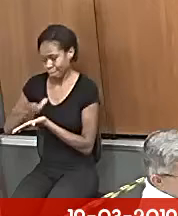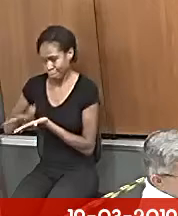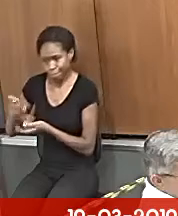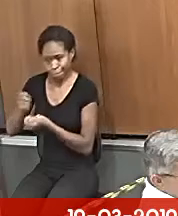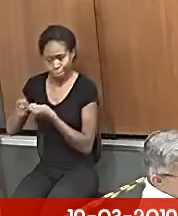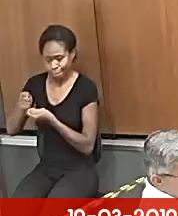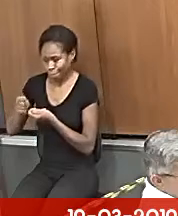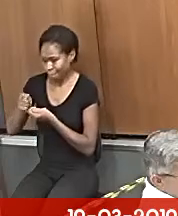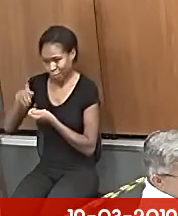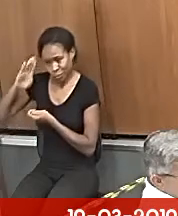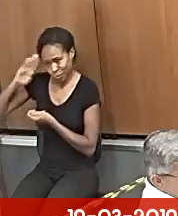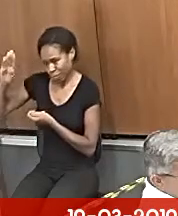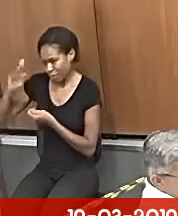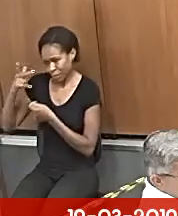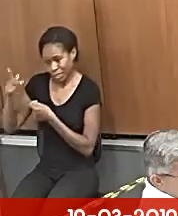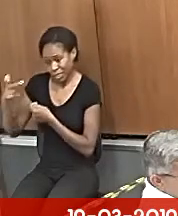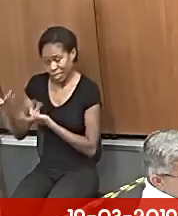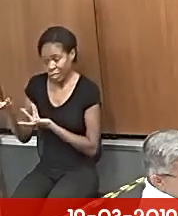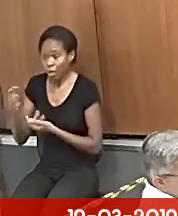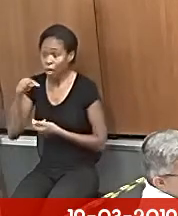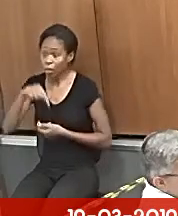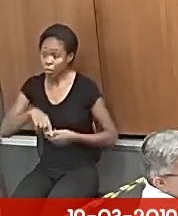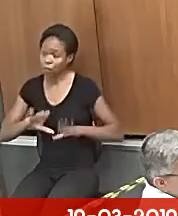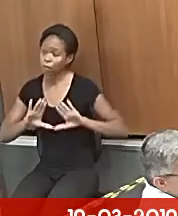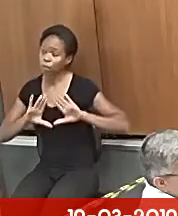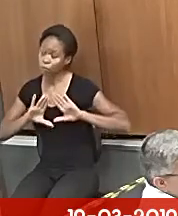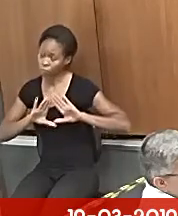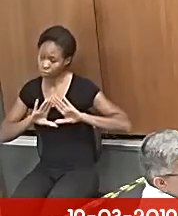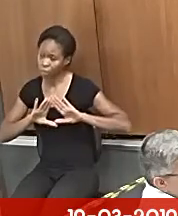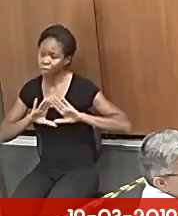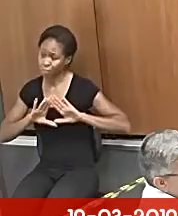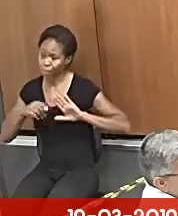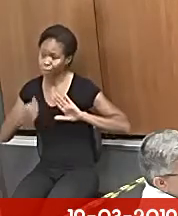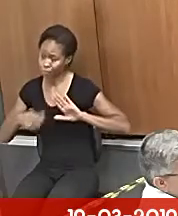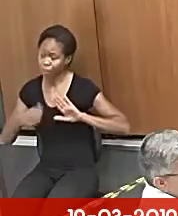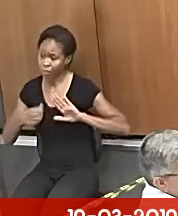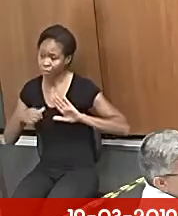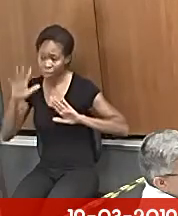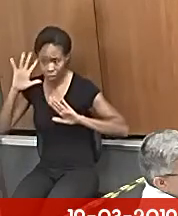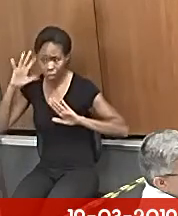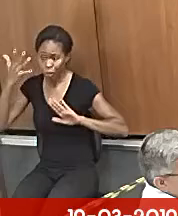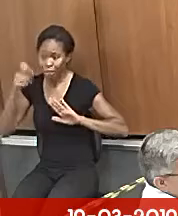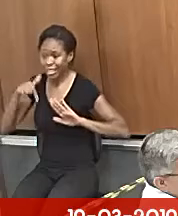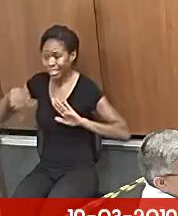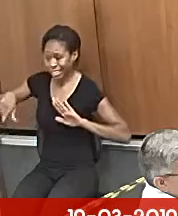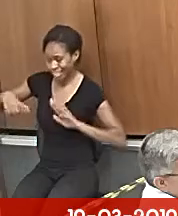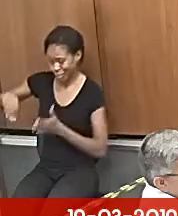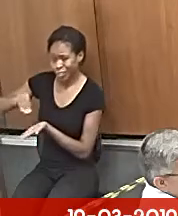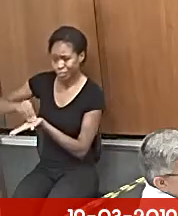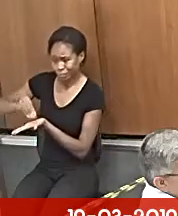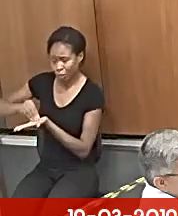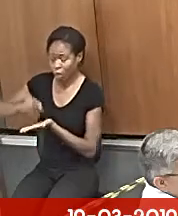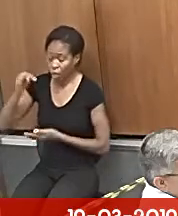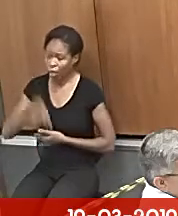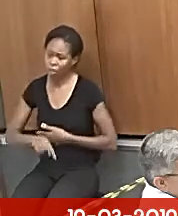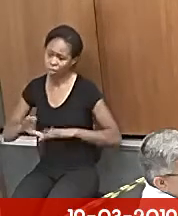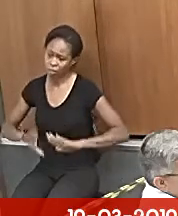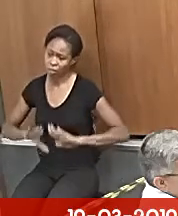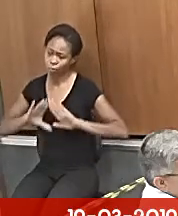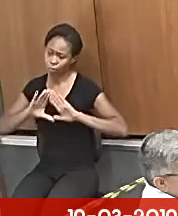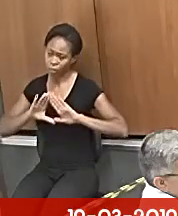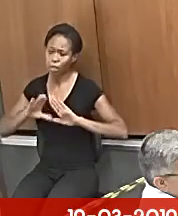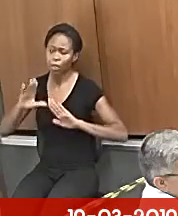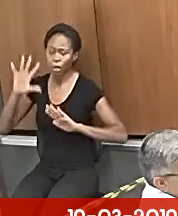assembléia ela tem o papel de preencher esse espaço preenchido e esvazia a proposição de políticas públicas